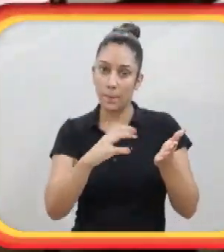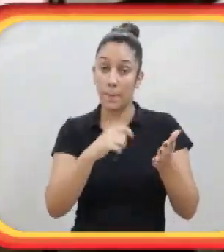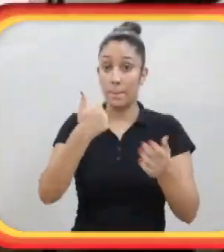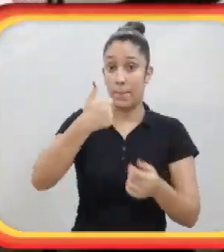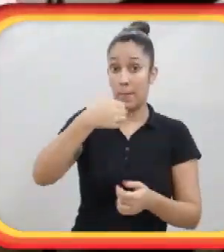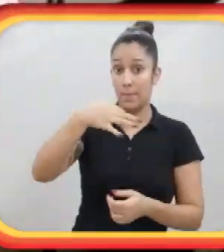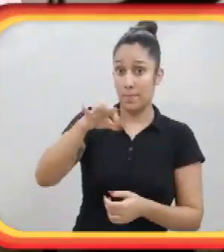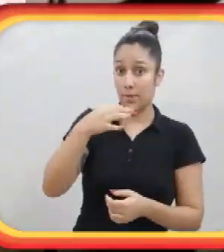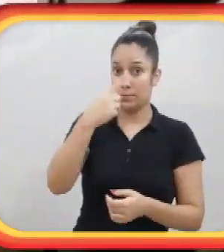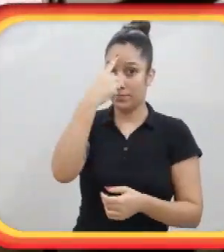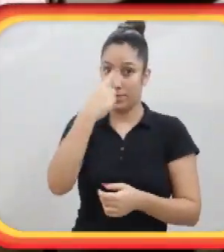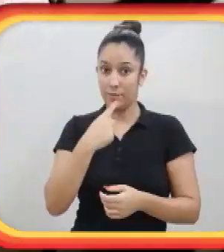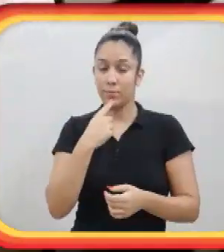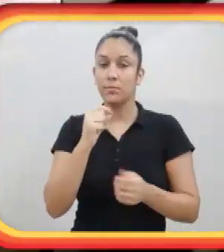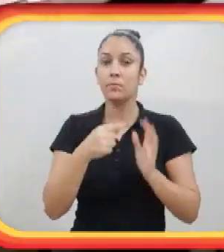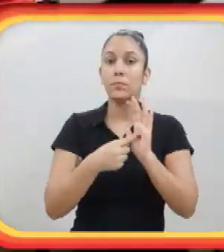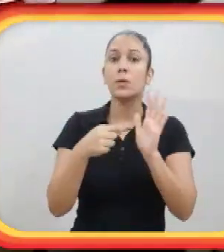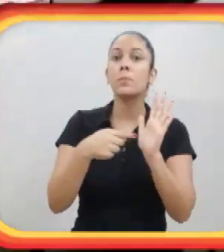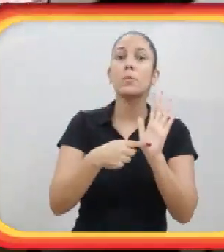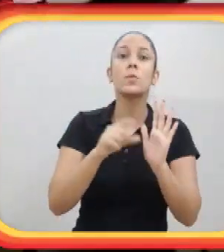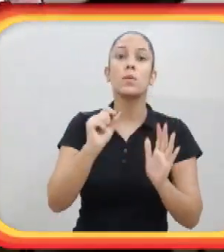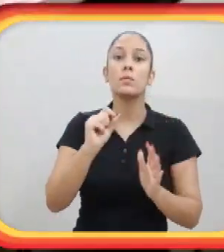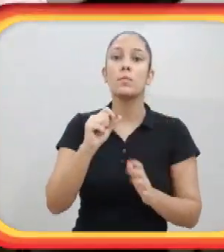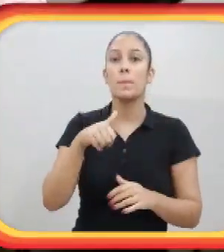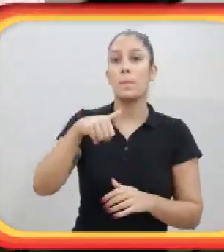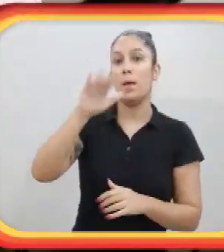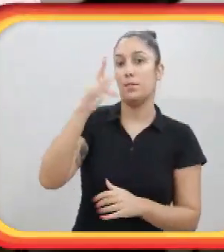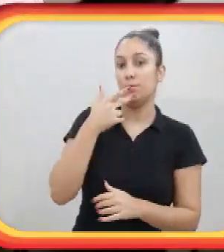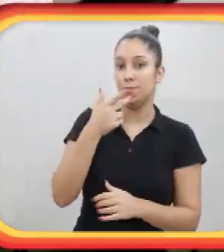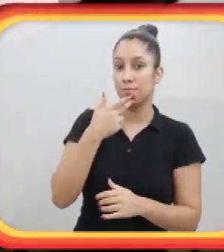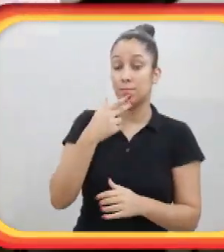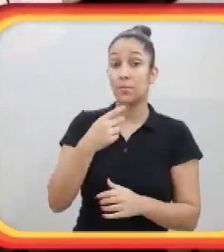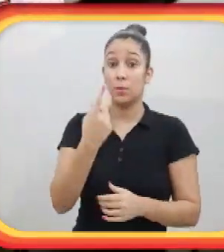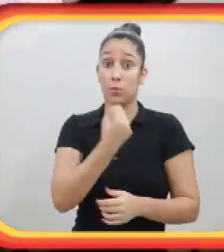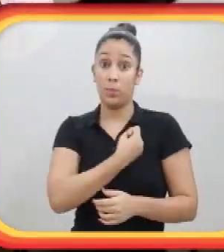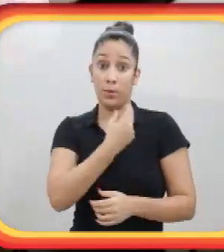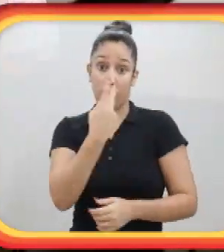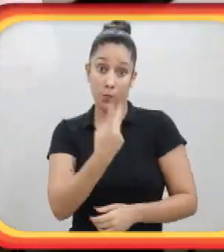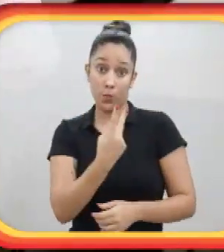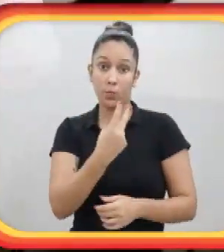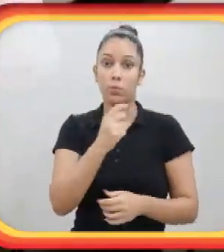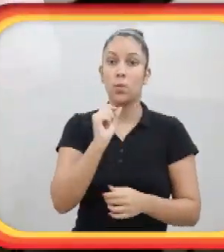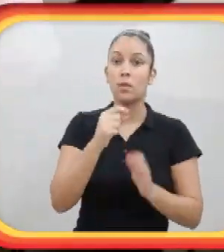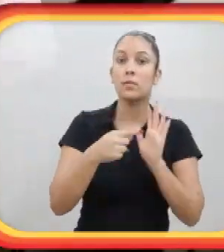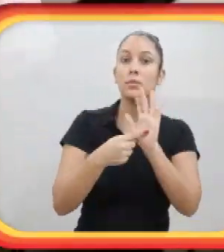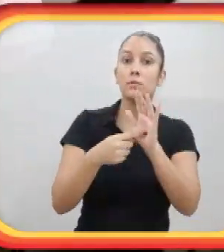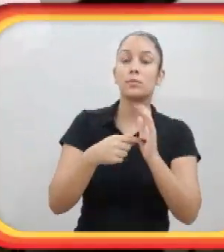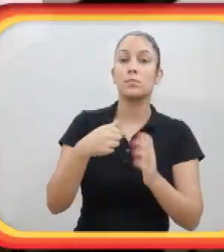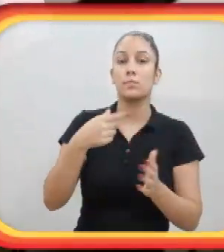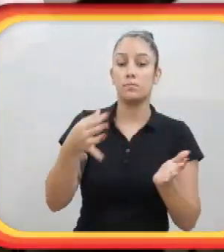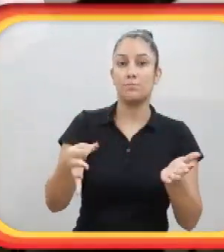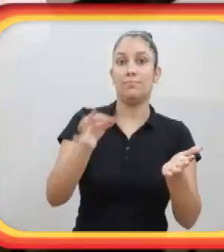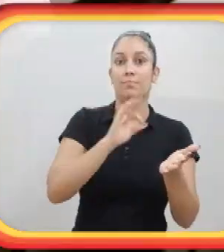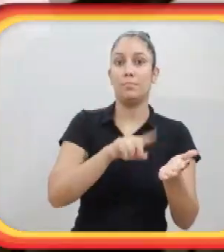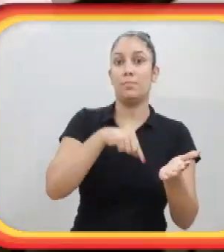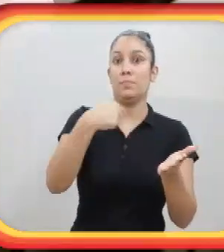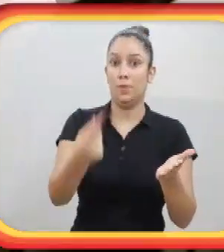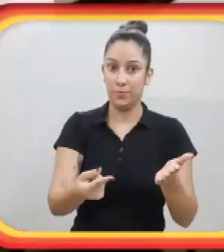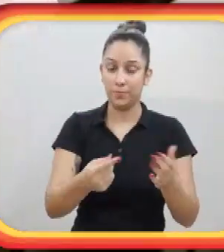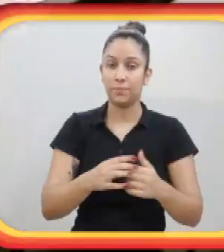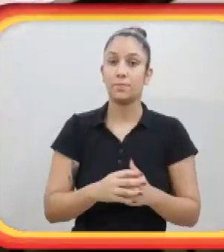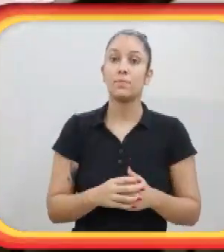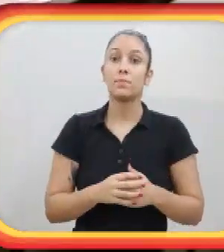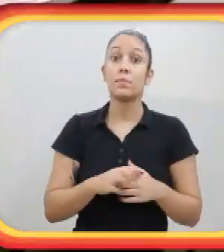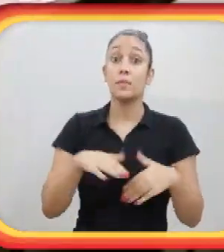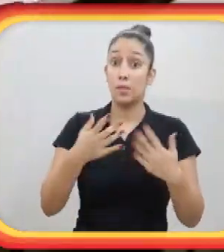com 12 imagens por página. A primeira imagem que eu estou apontando está escrito mais a dizer, que tem um número 2,